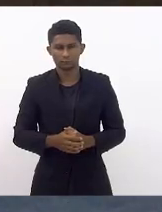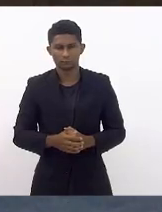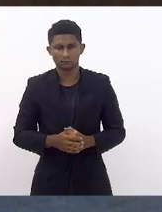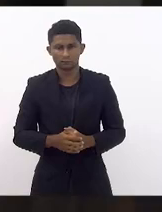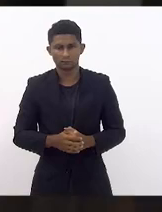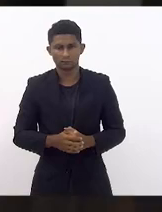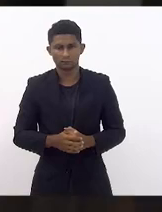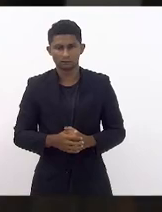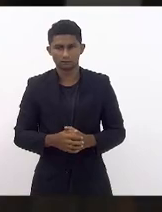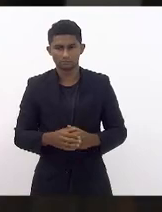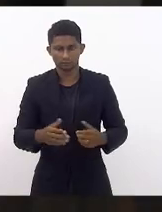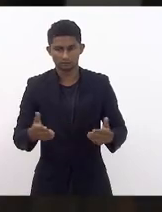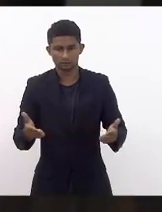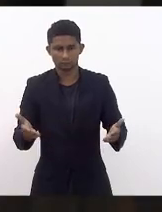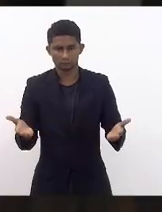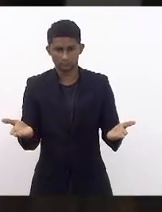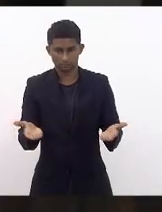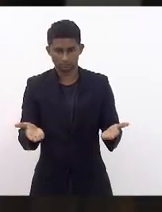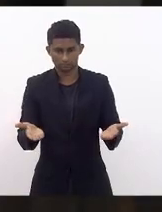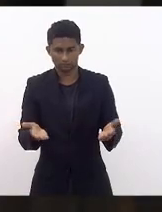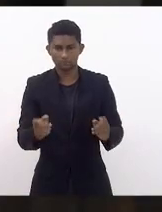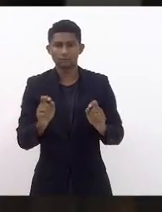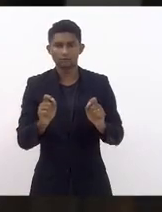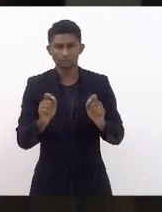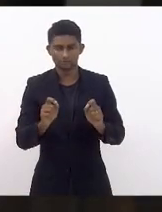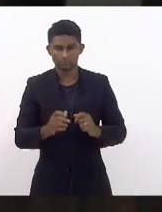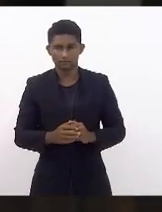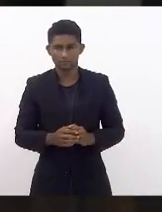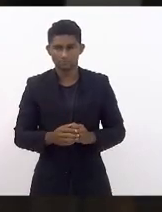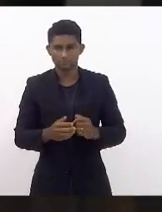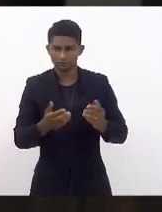Eu gostaria agora de